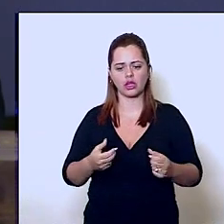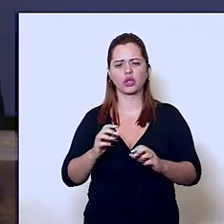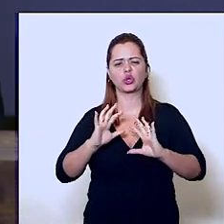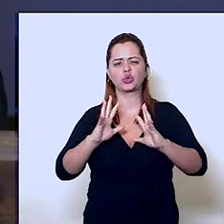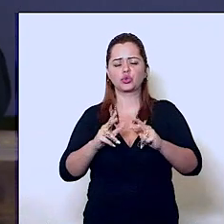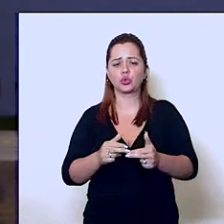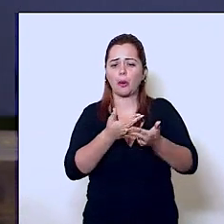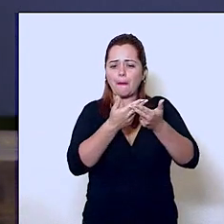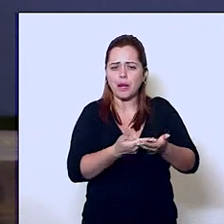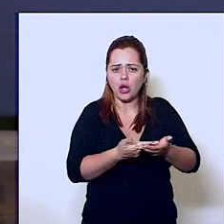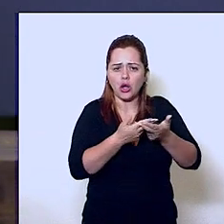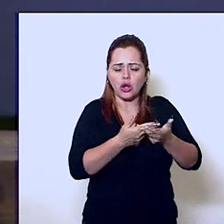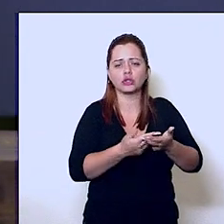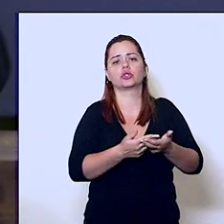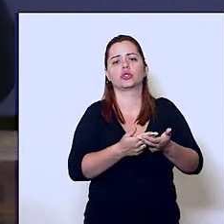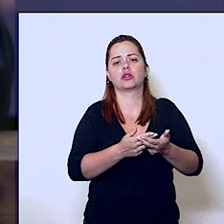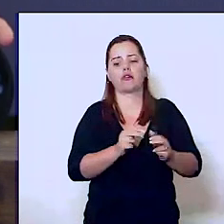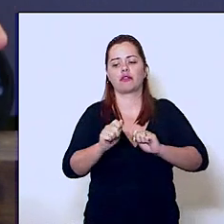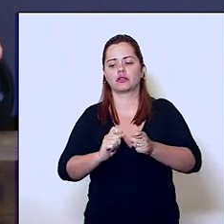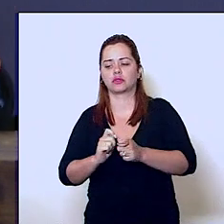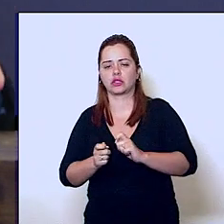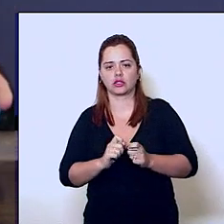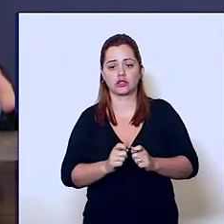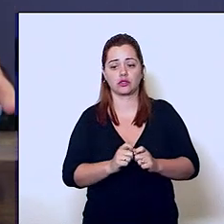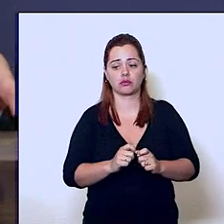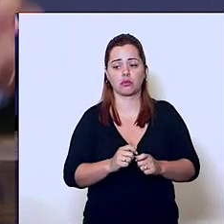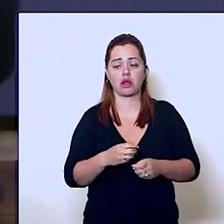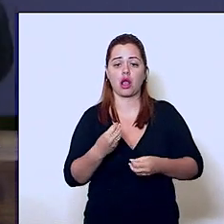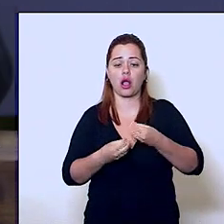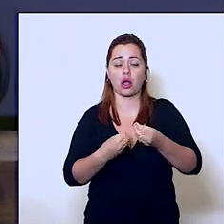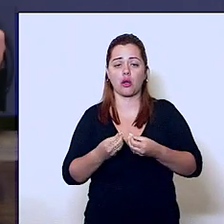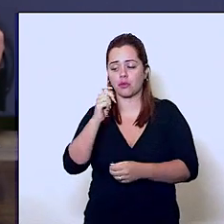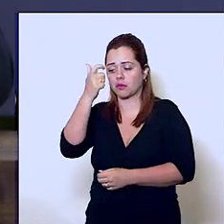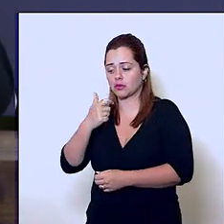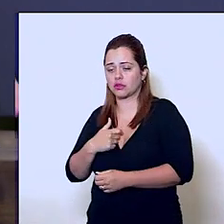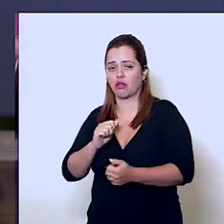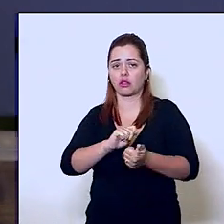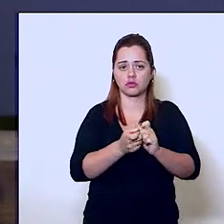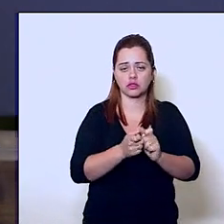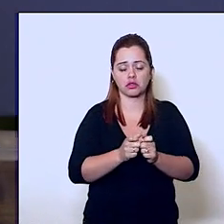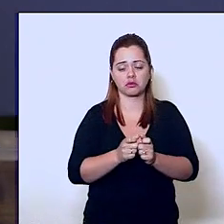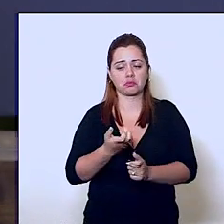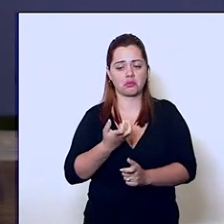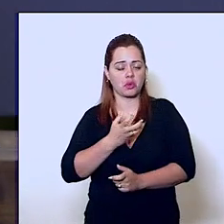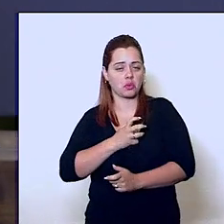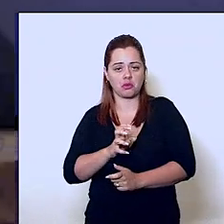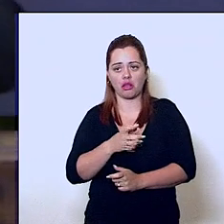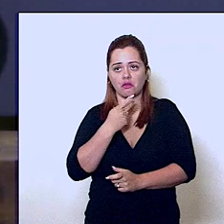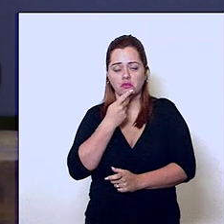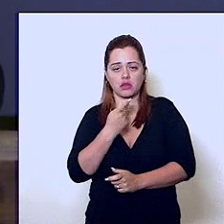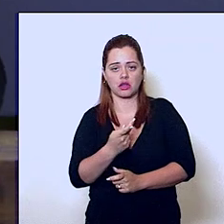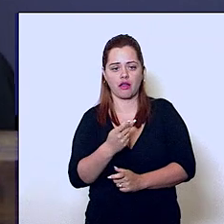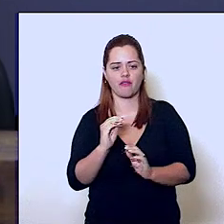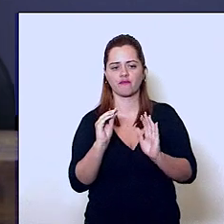político-administrativo, mas, assim como impessoalidade da administração não quer dizer falta de empatia,